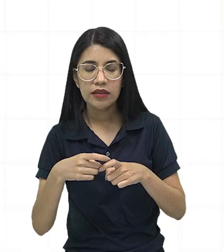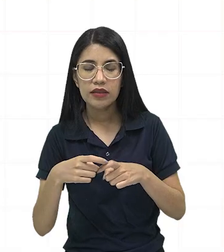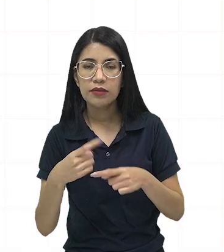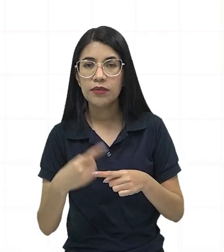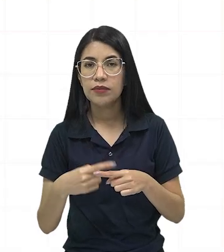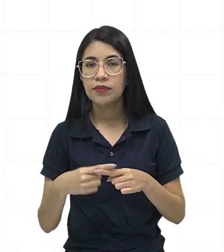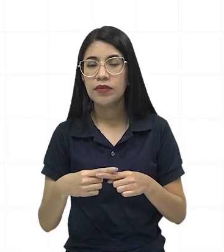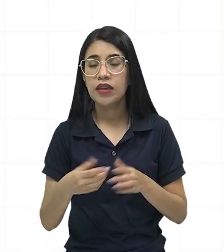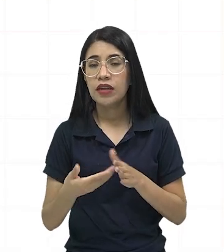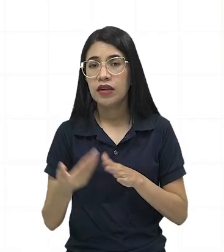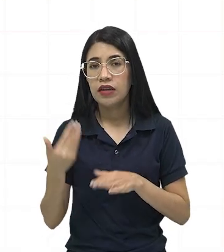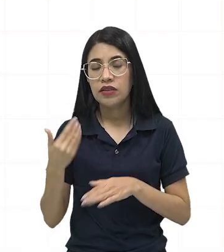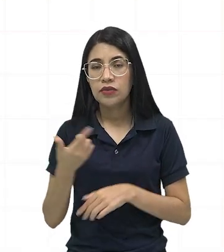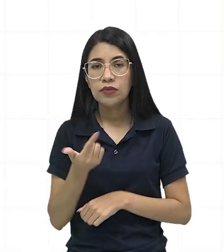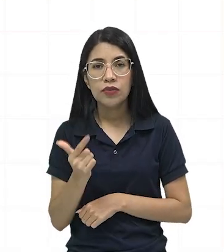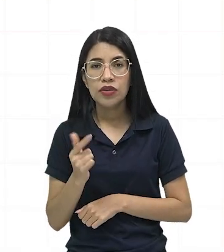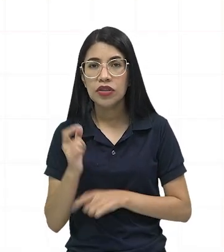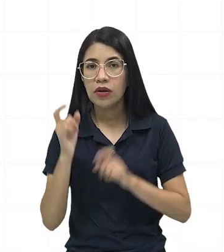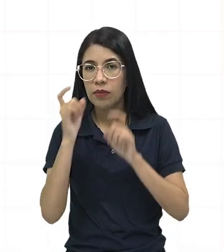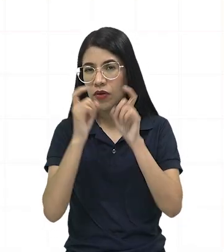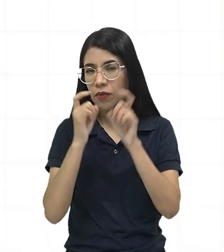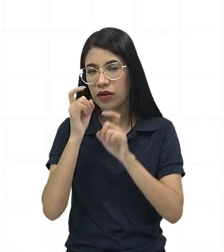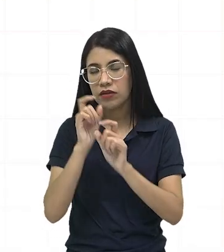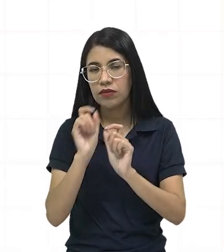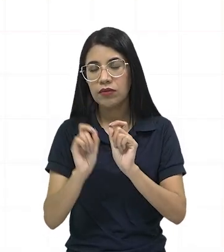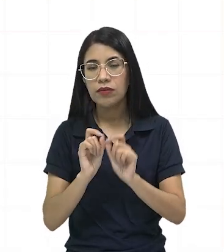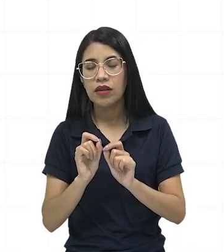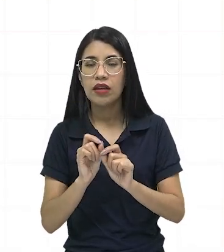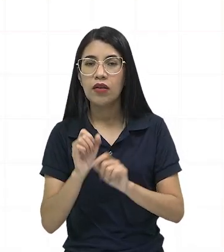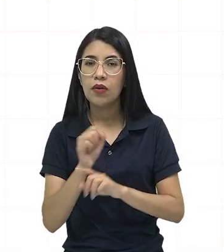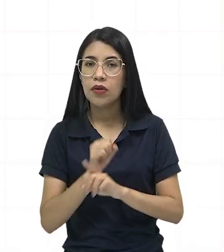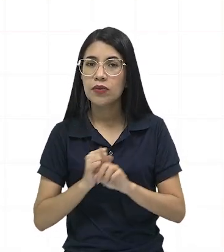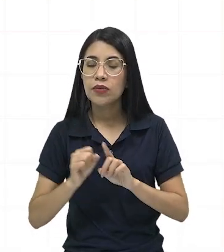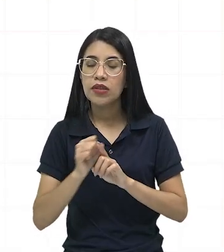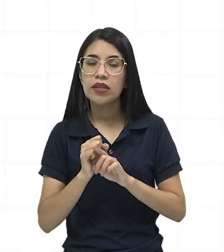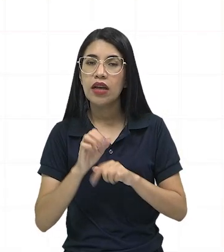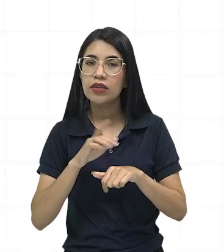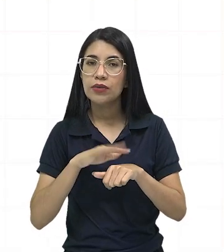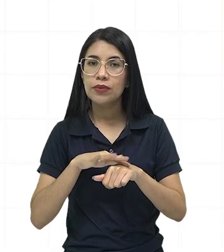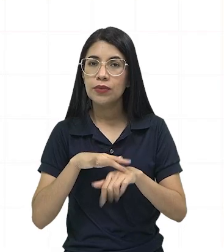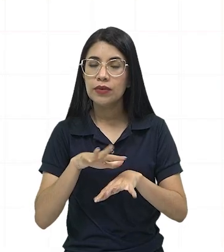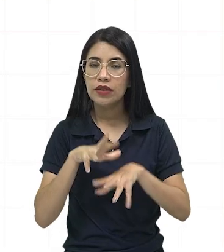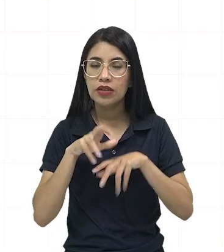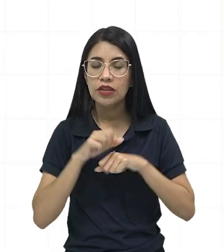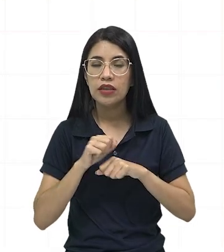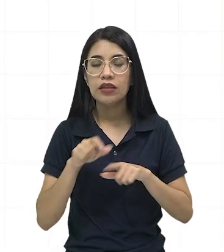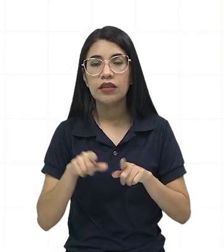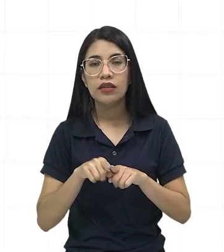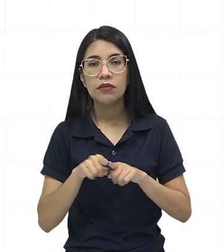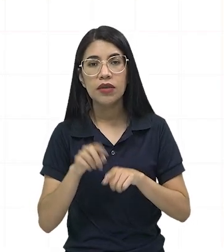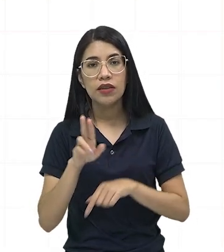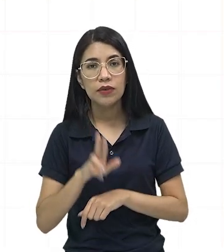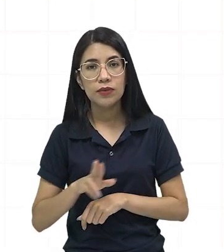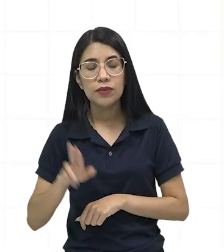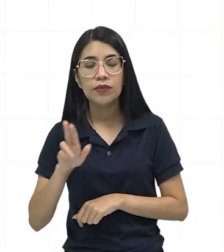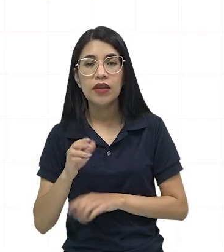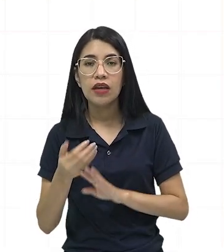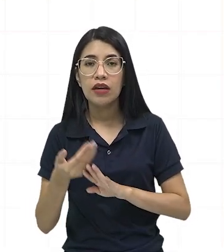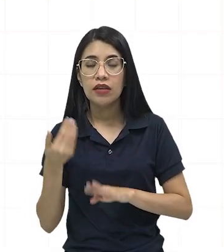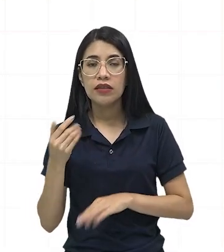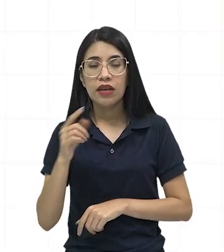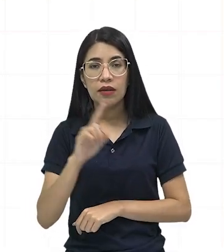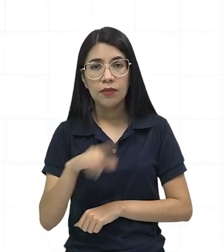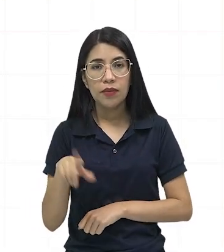Bom, primeiro, né, não havia essa preocupação, né, social, e depois as universidades antes